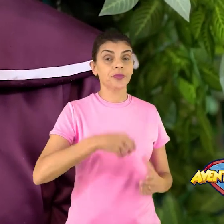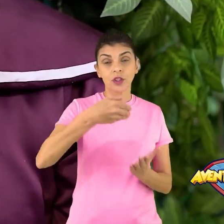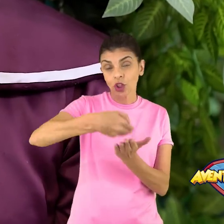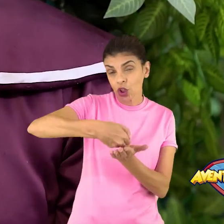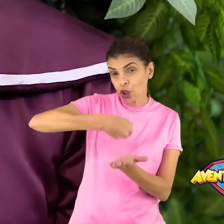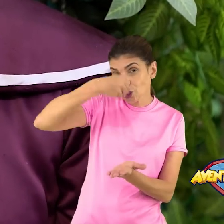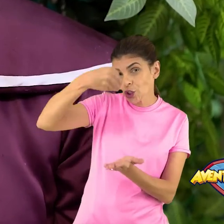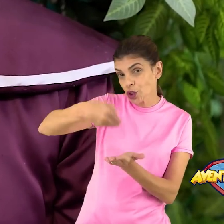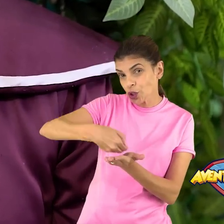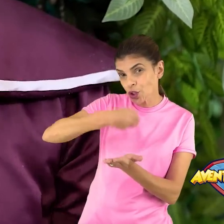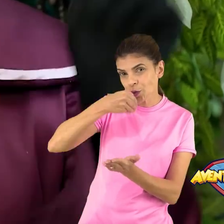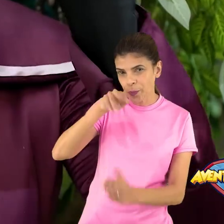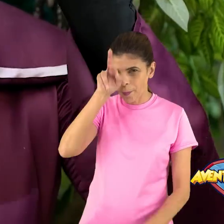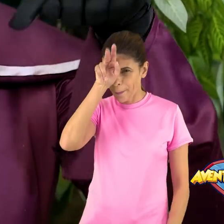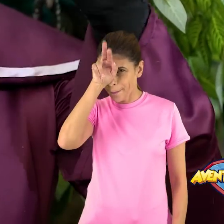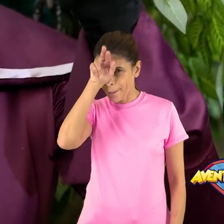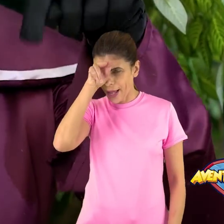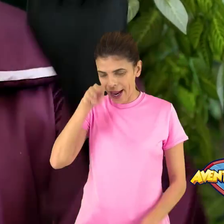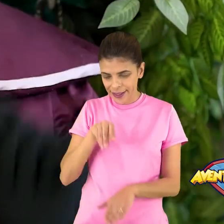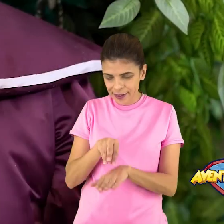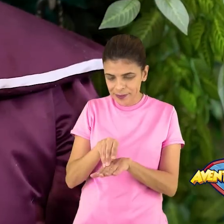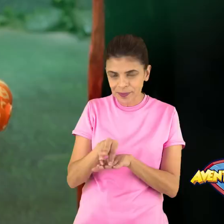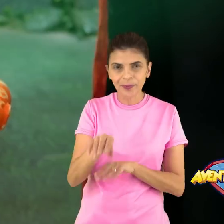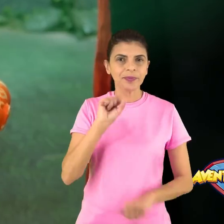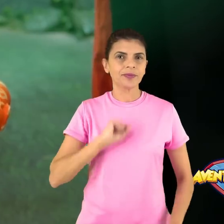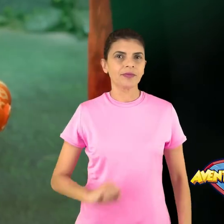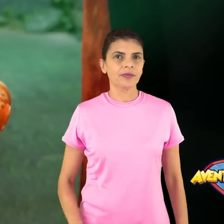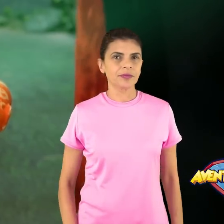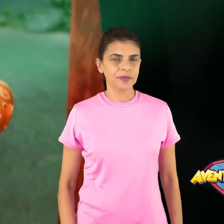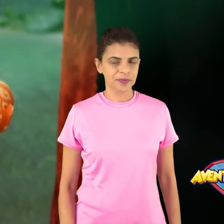Sopa de barata.